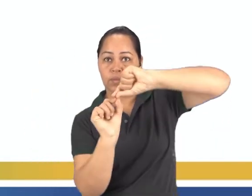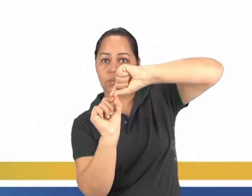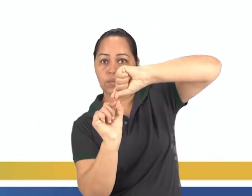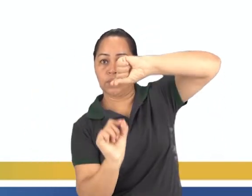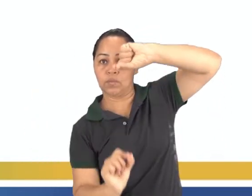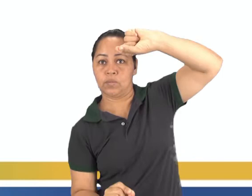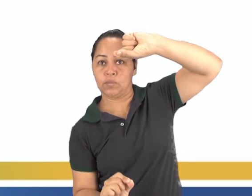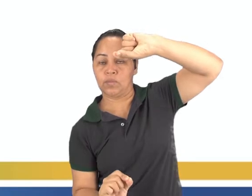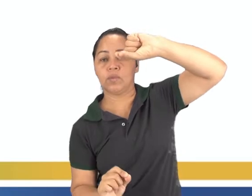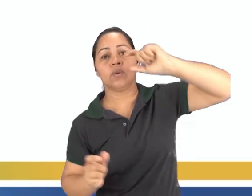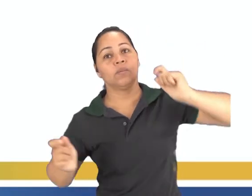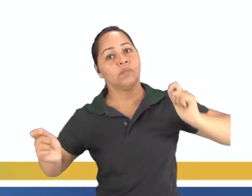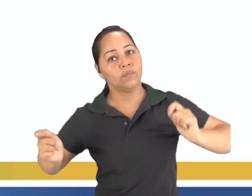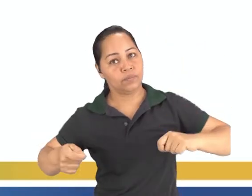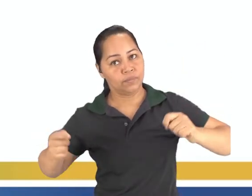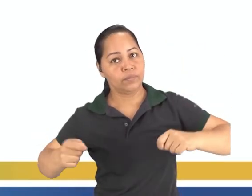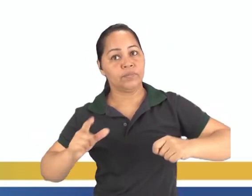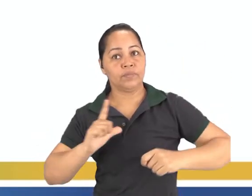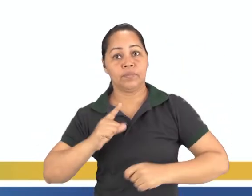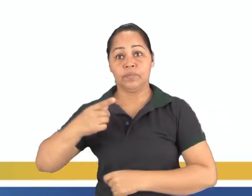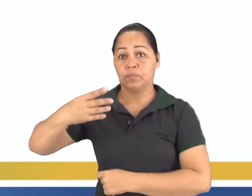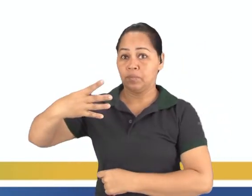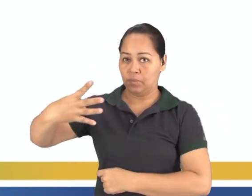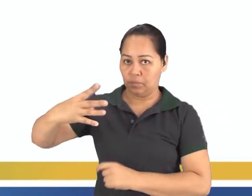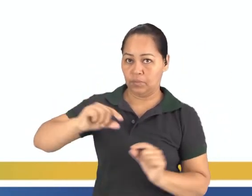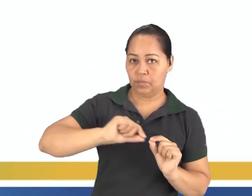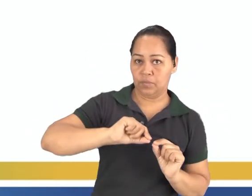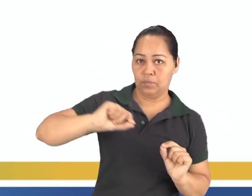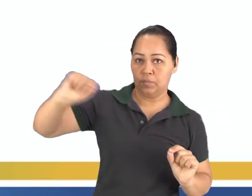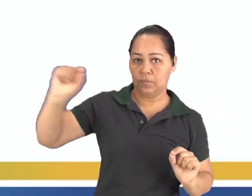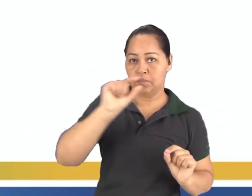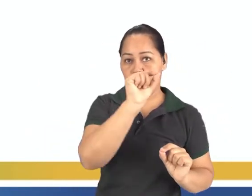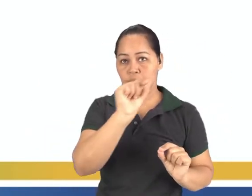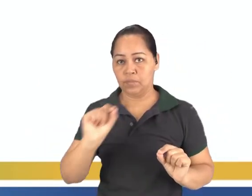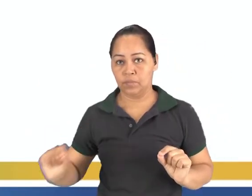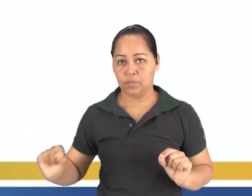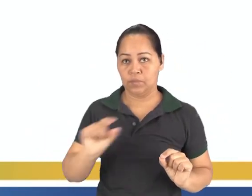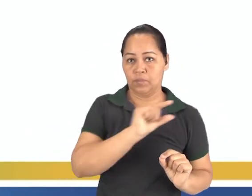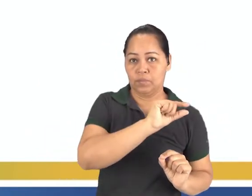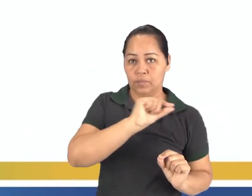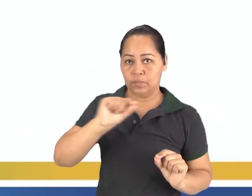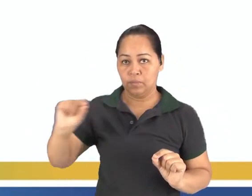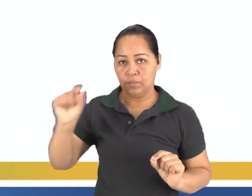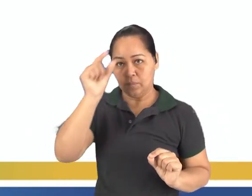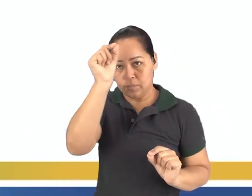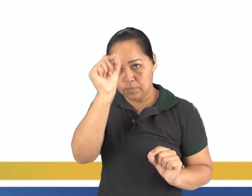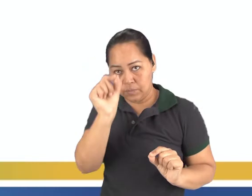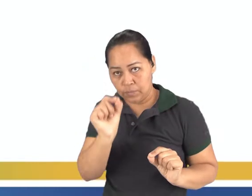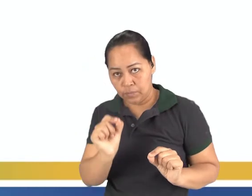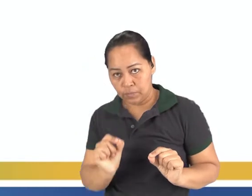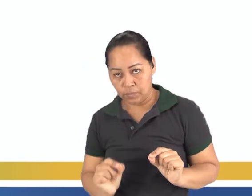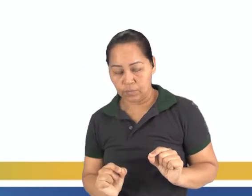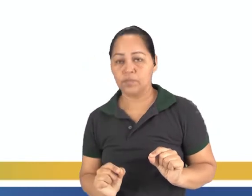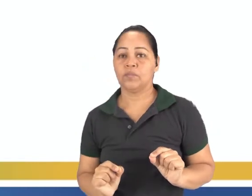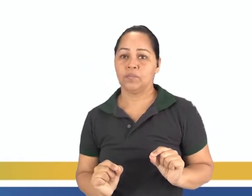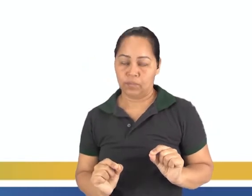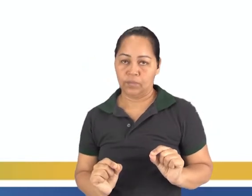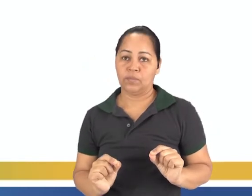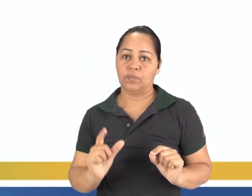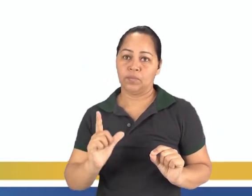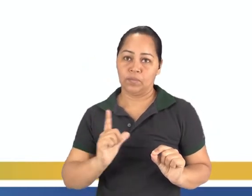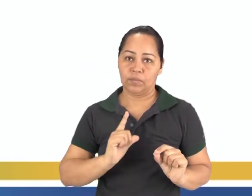né? Nesses 4 eixos aí, a partir desses 4 eixos, nós temos um eixo aí